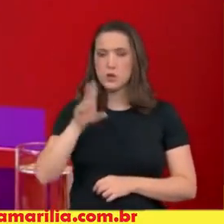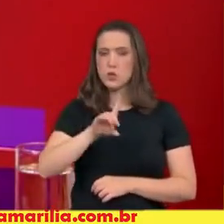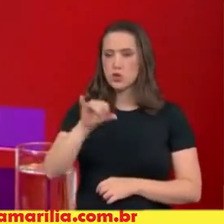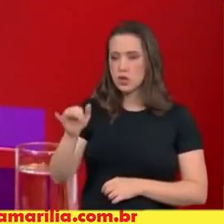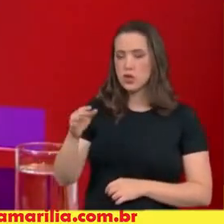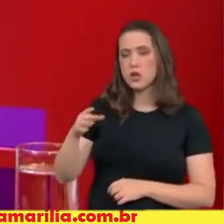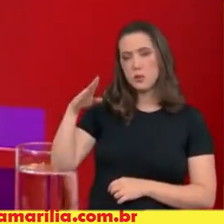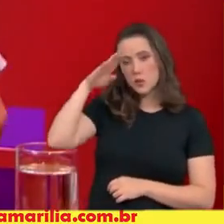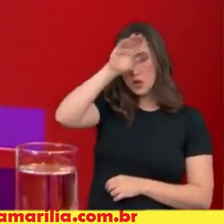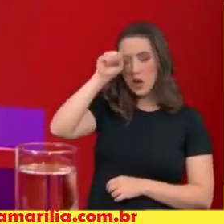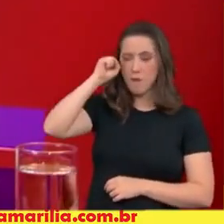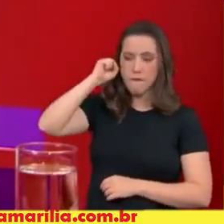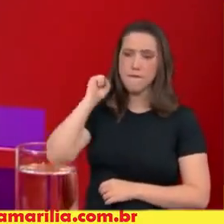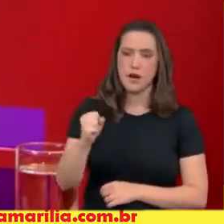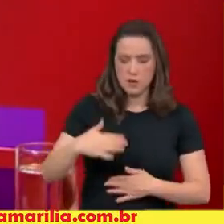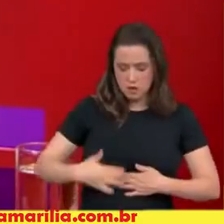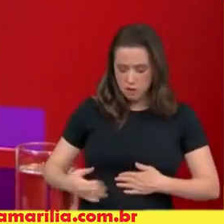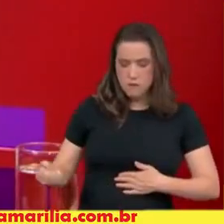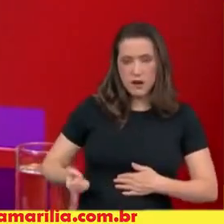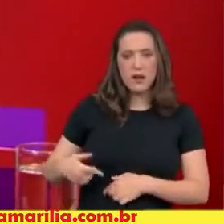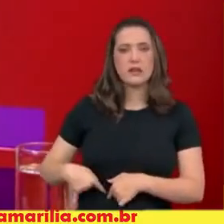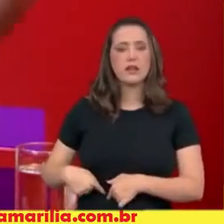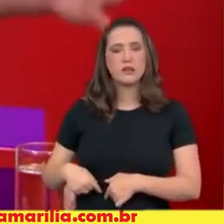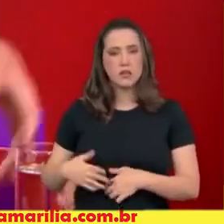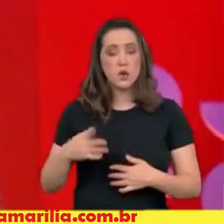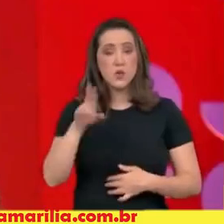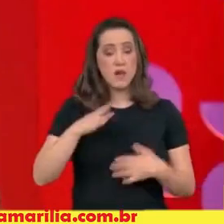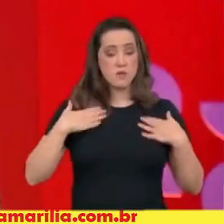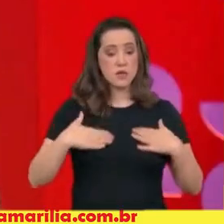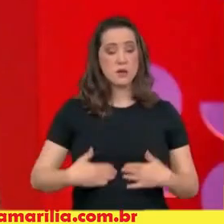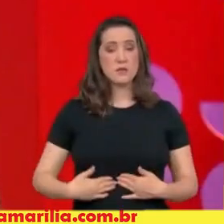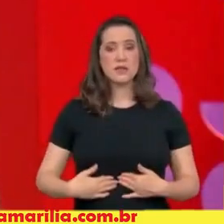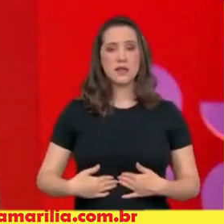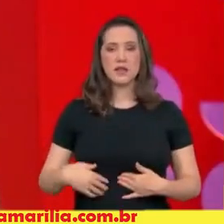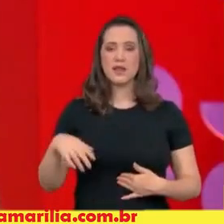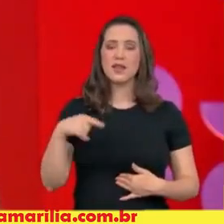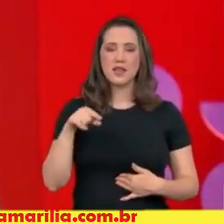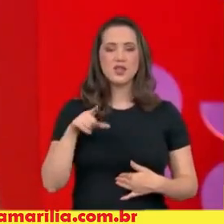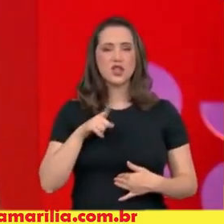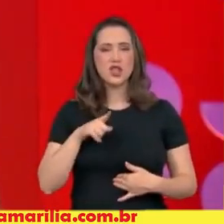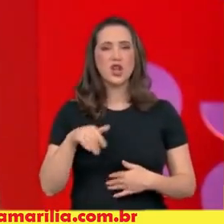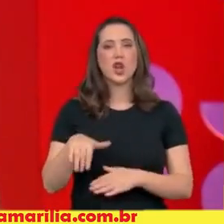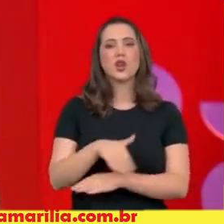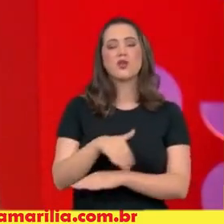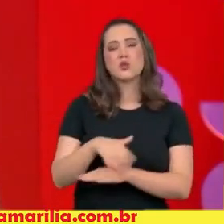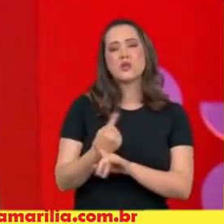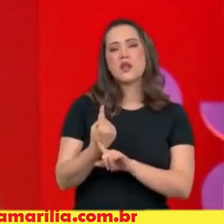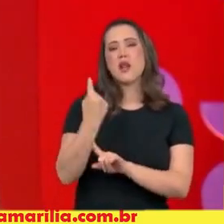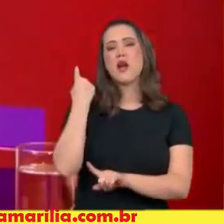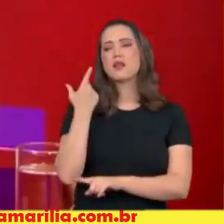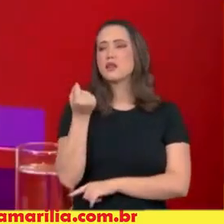de 2018, a camiseta que estava usando também roubou elementos das ruas, elementos apresentados pela esquerda nas ruas de